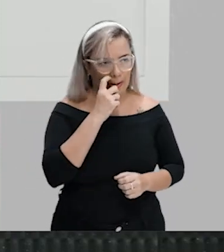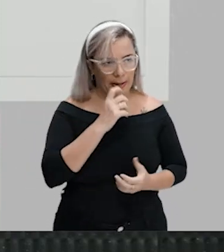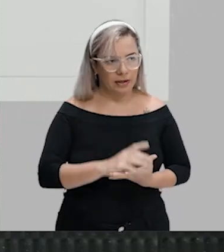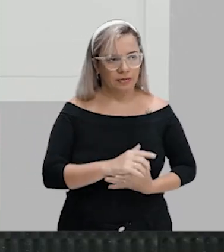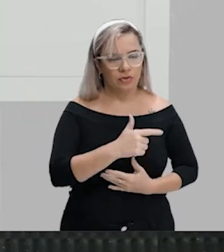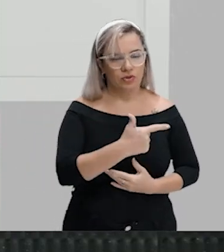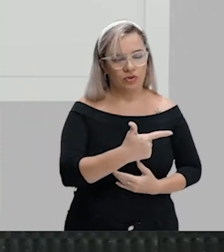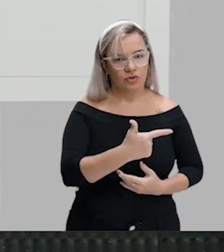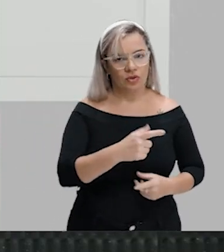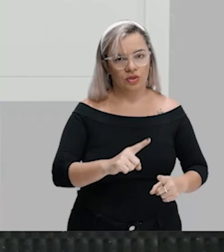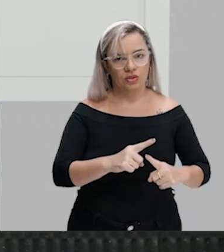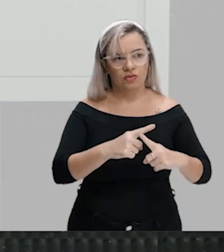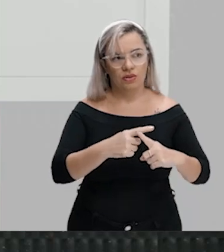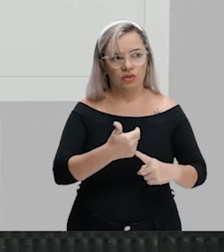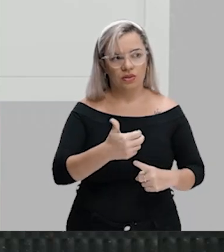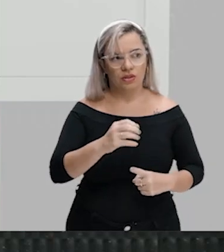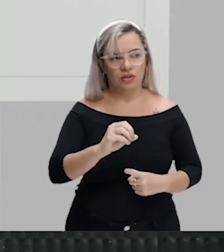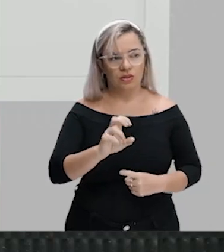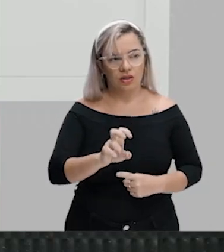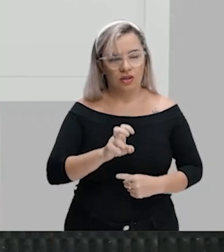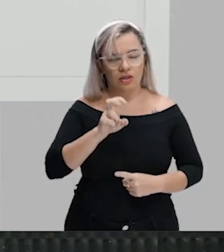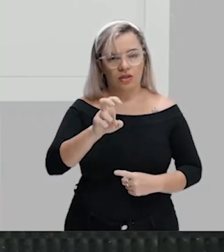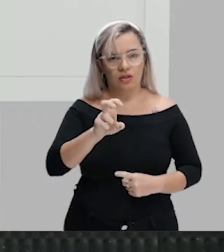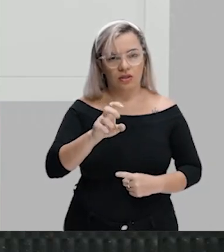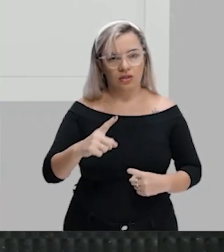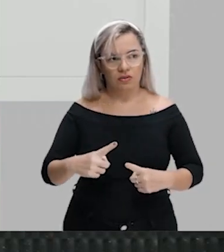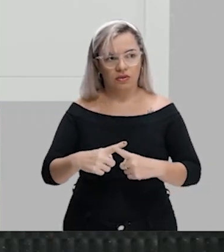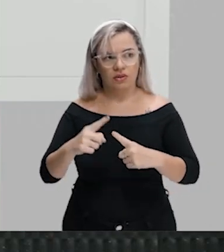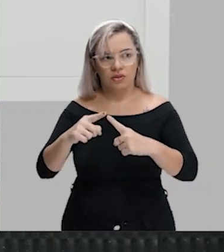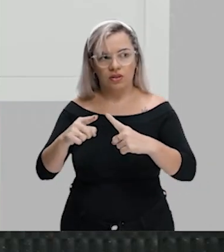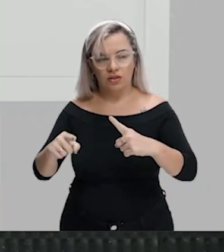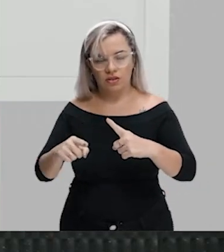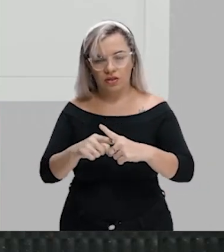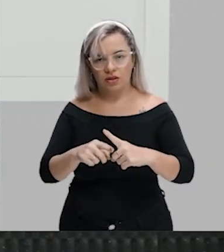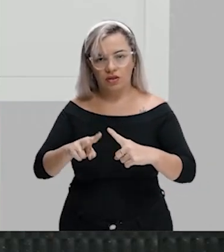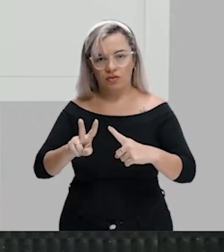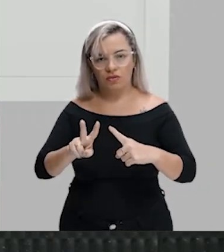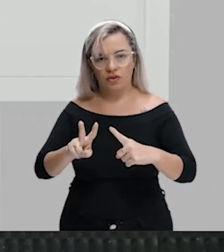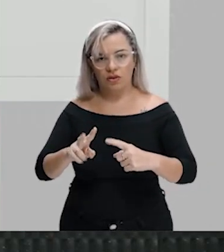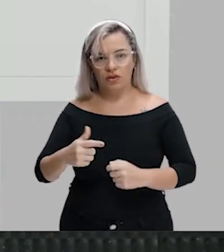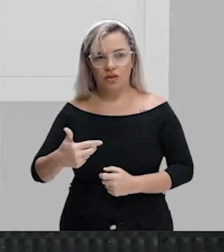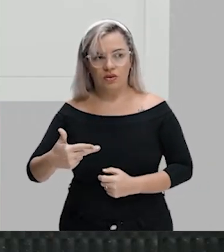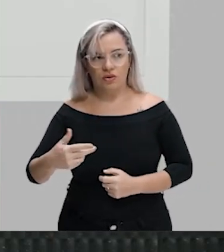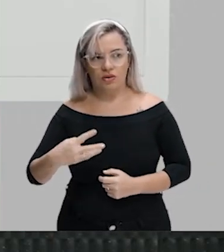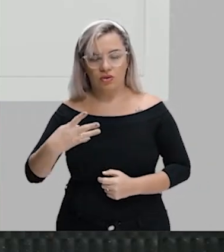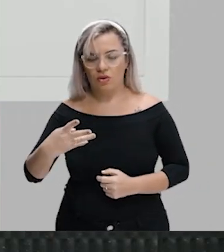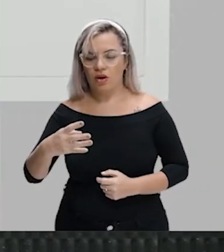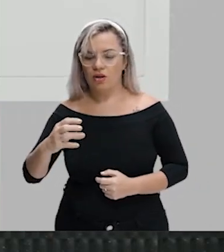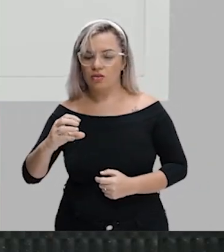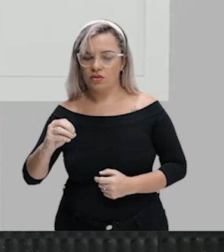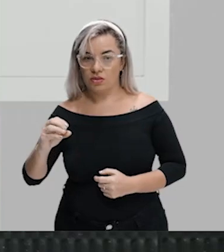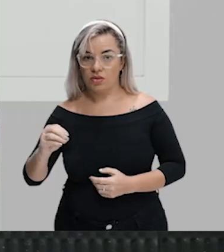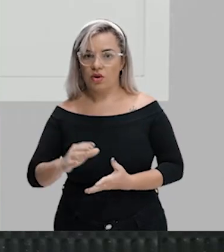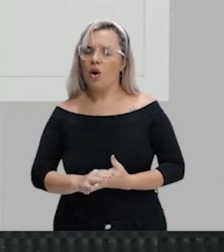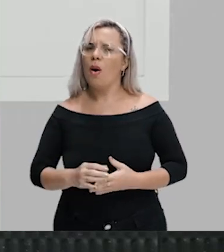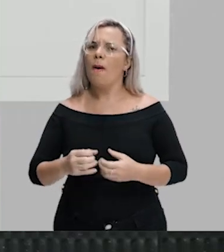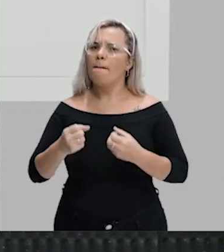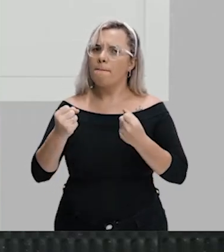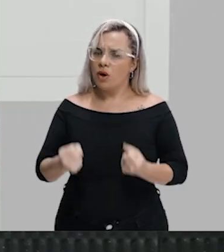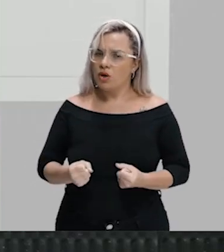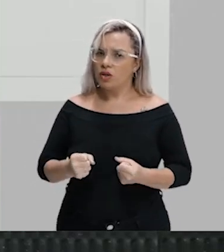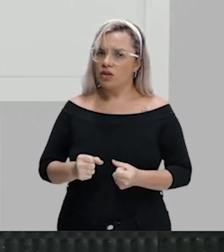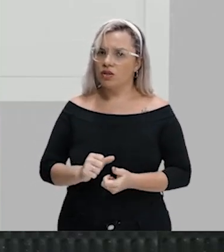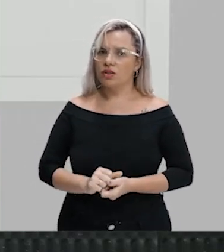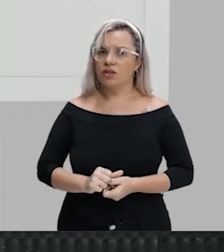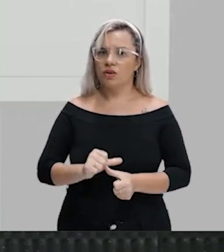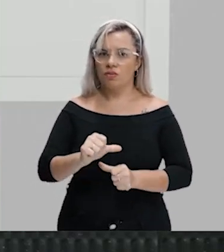a 400. Okay? Esse 400, eu posso até já escrever ele 4 vezes